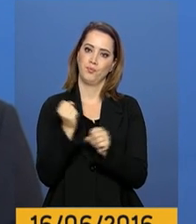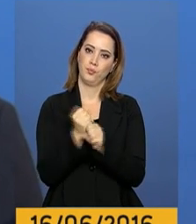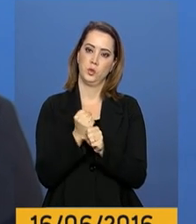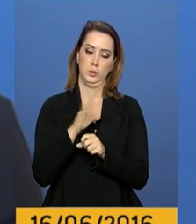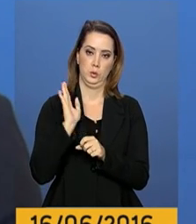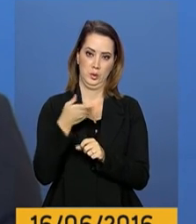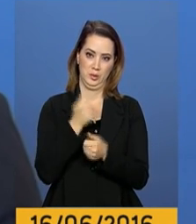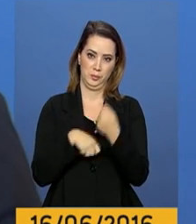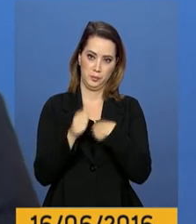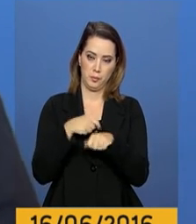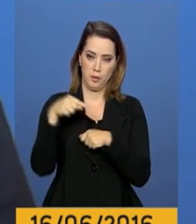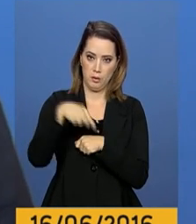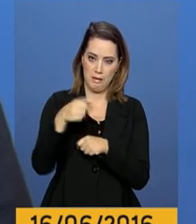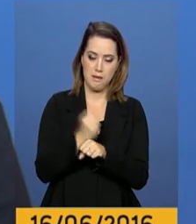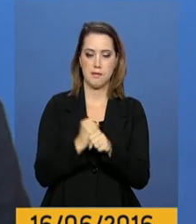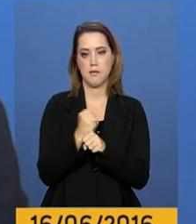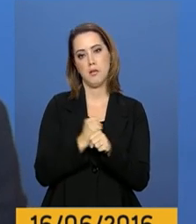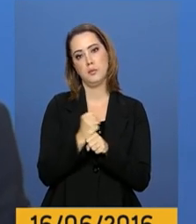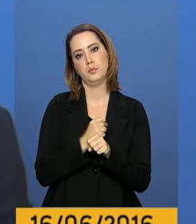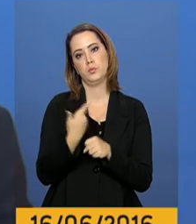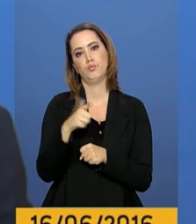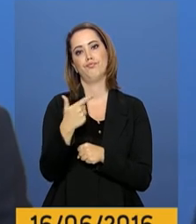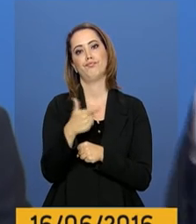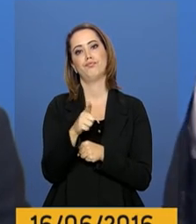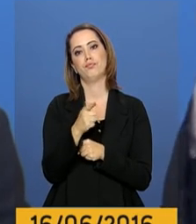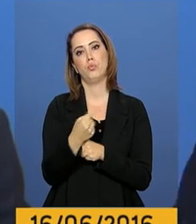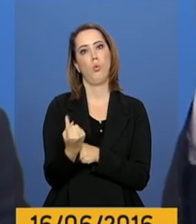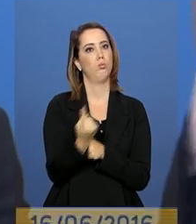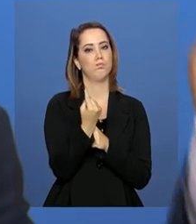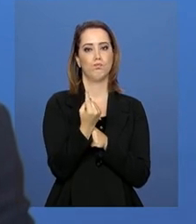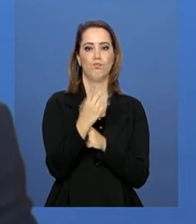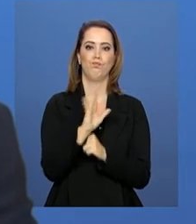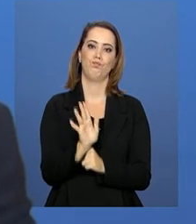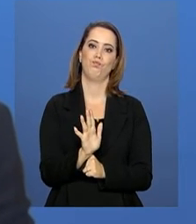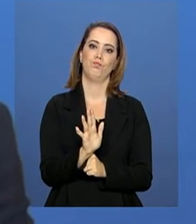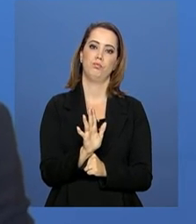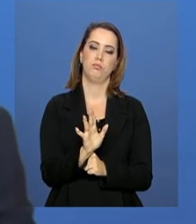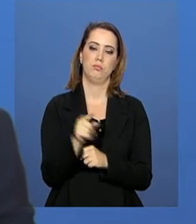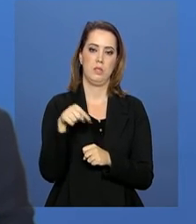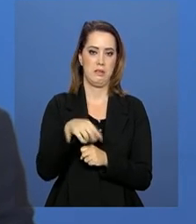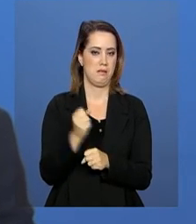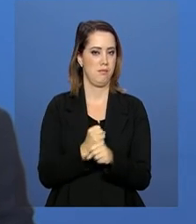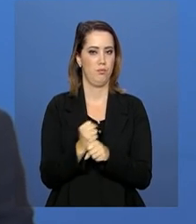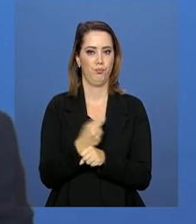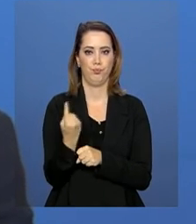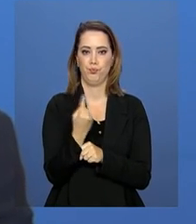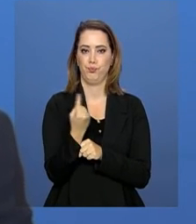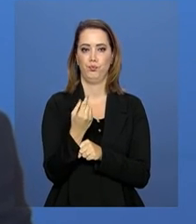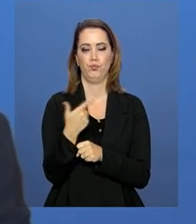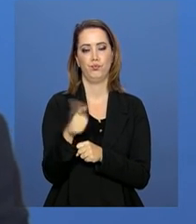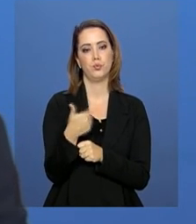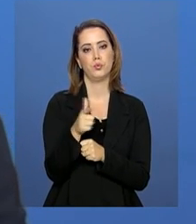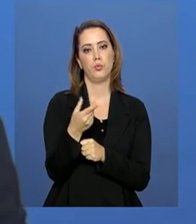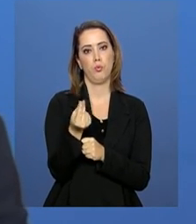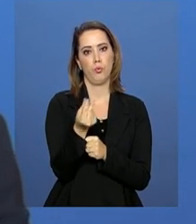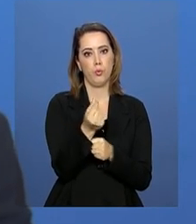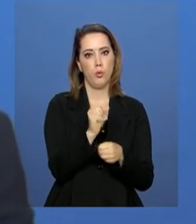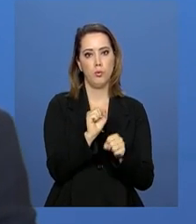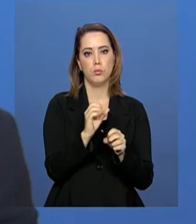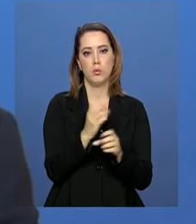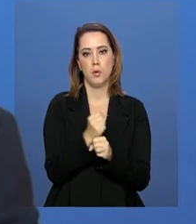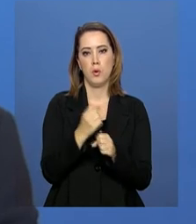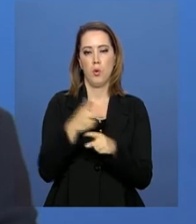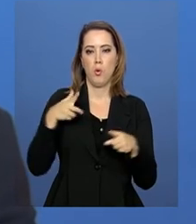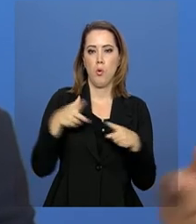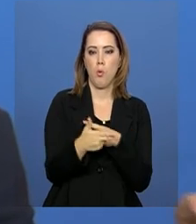definido para o ano de 2016, nós não teríamos uma só mais vaga neste ano, com um corte de 6 bilhões